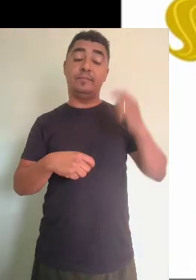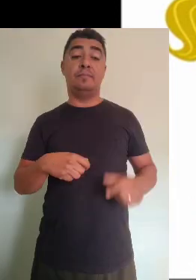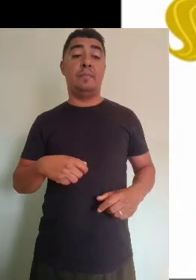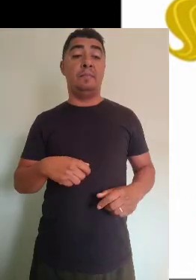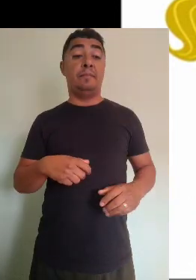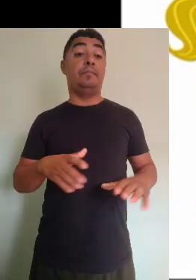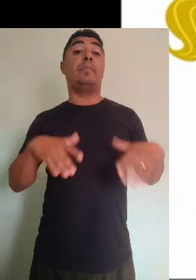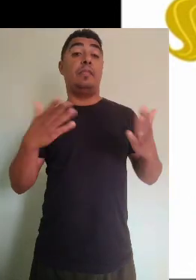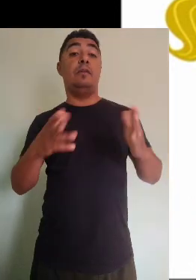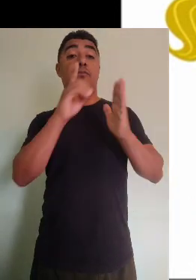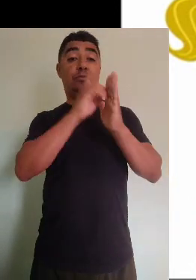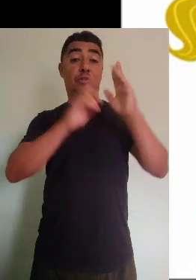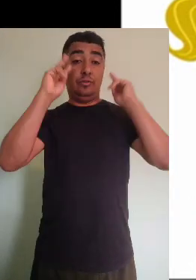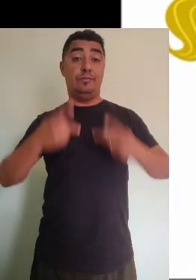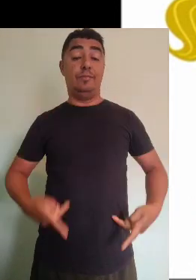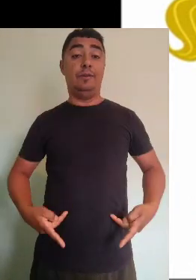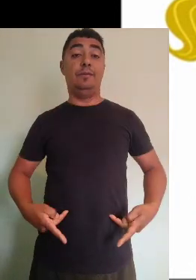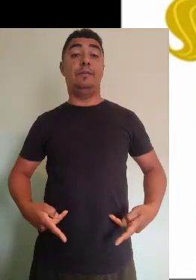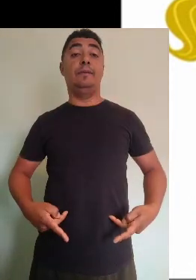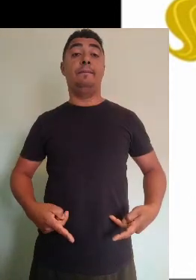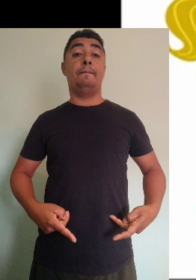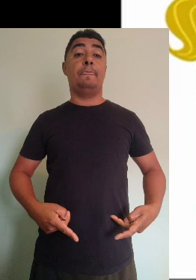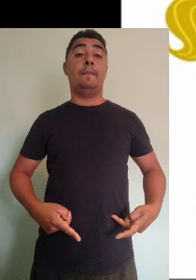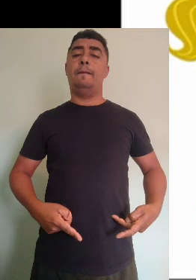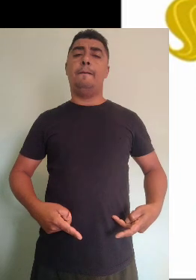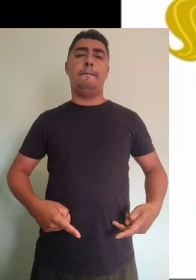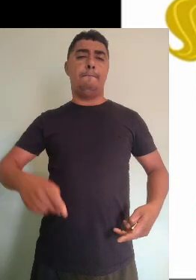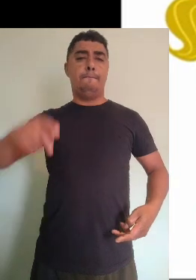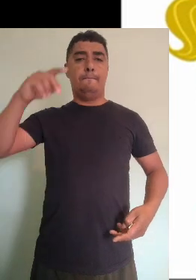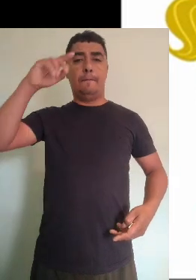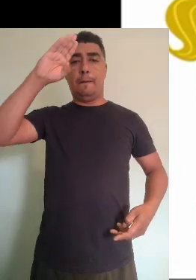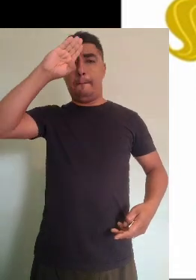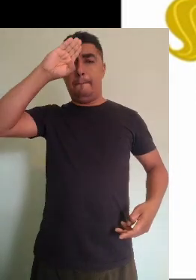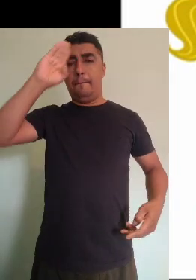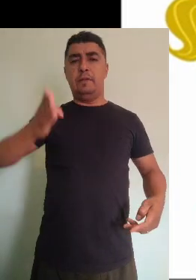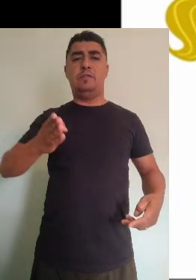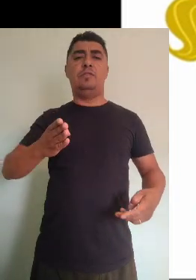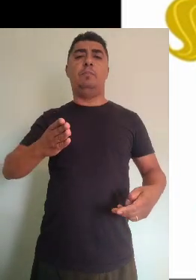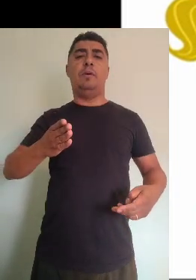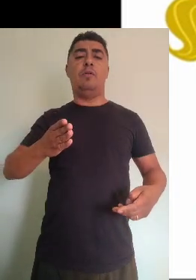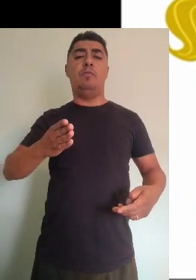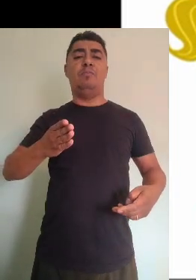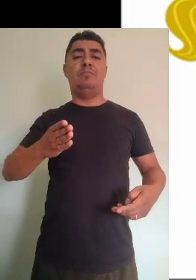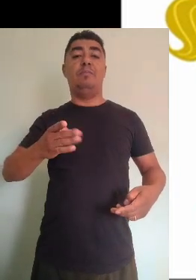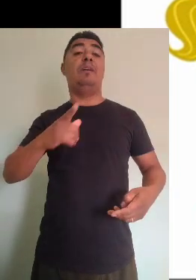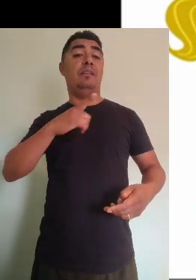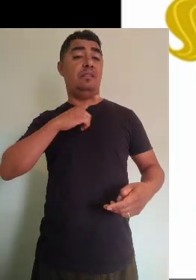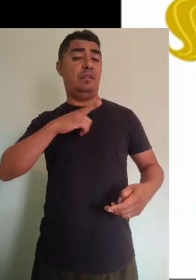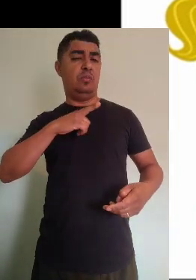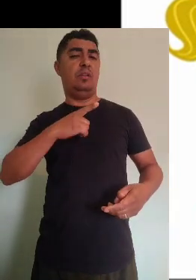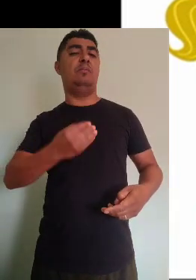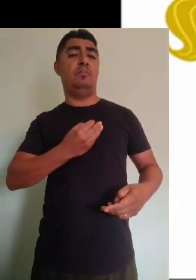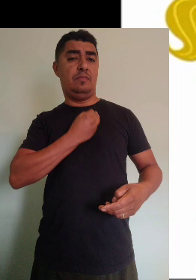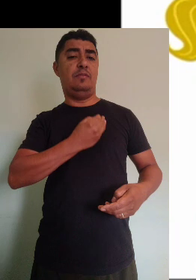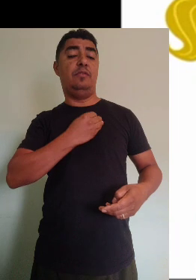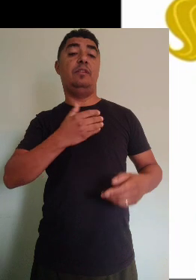Afinal, os direitos humanos são apenas os princípios básicos de uma convivência digna e livre